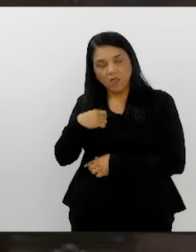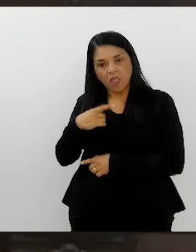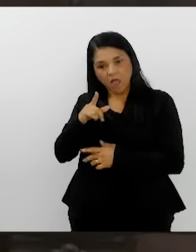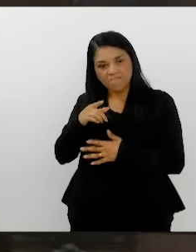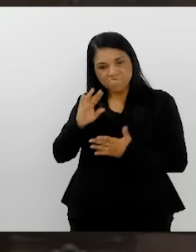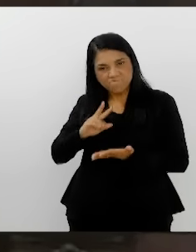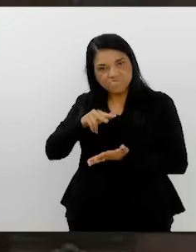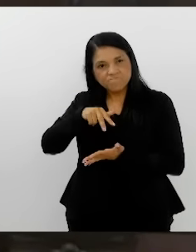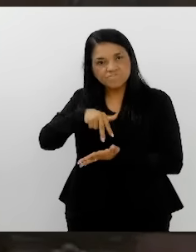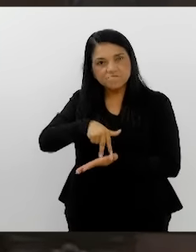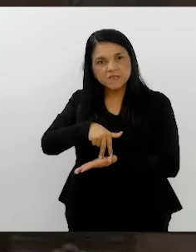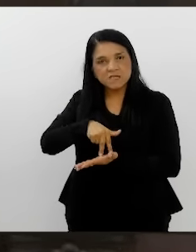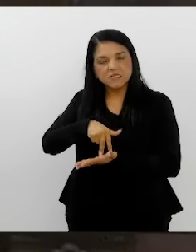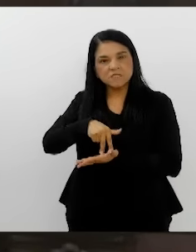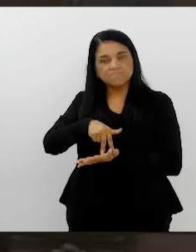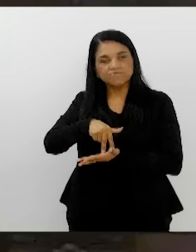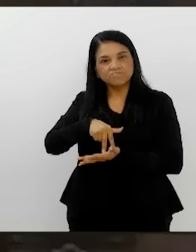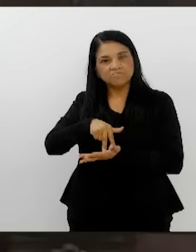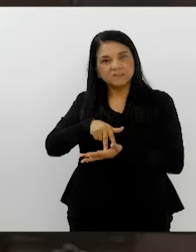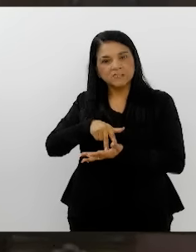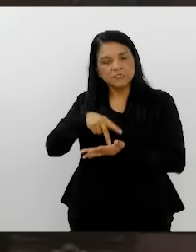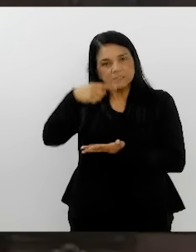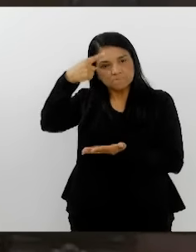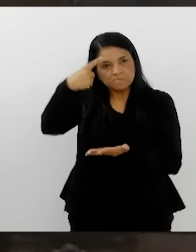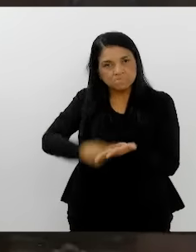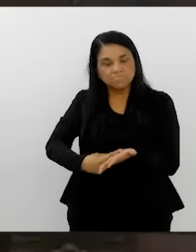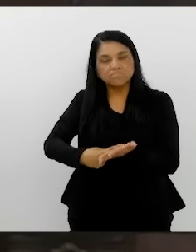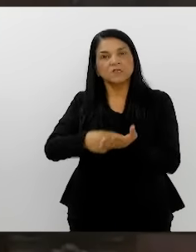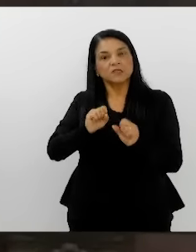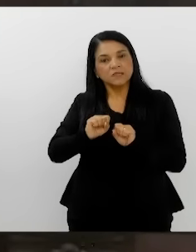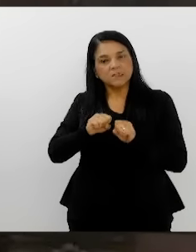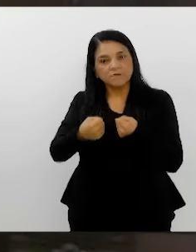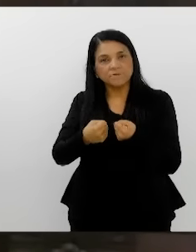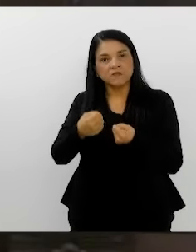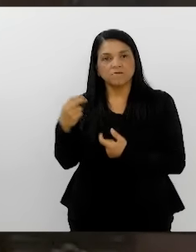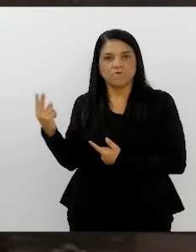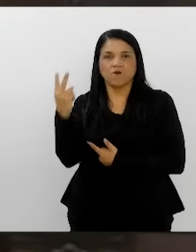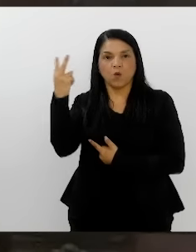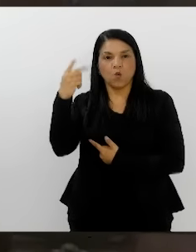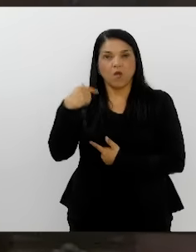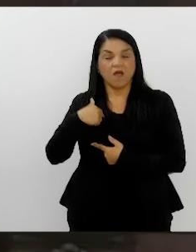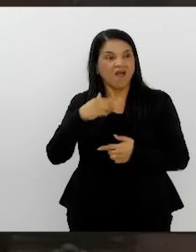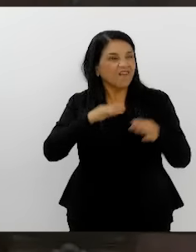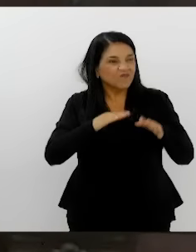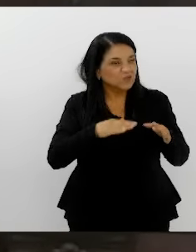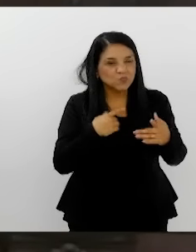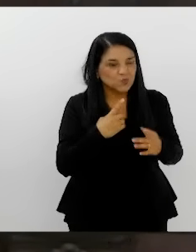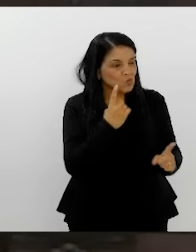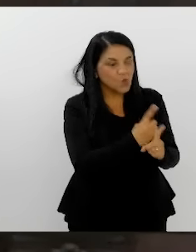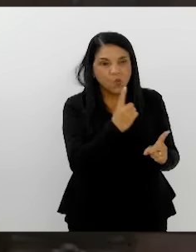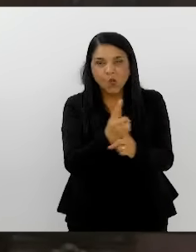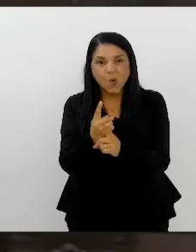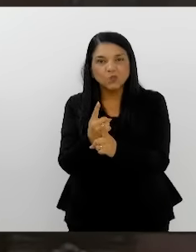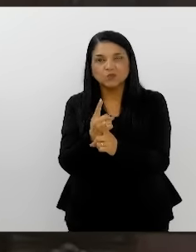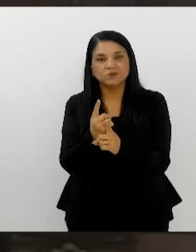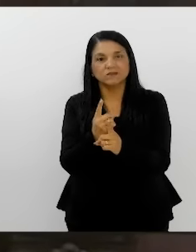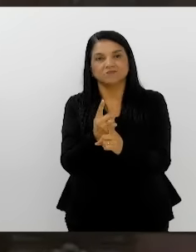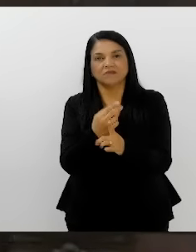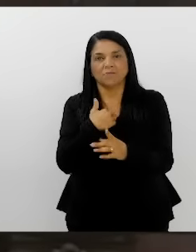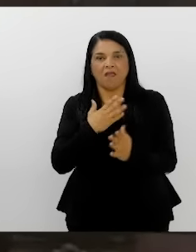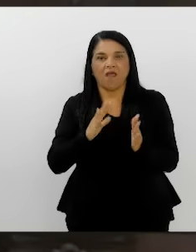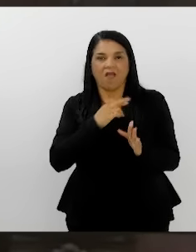vocês têm em defender esses valores que muitas vezes eu não encontro no meu campo. Então,